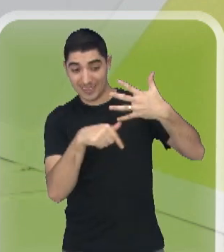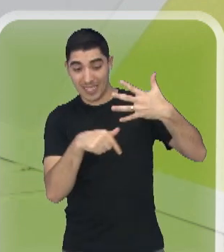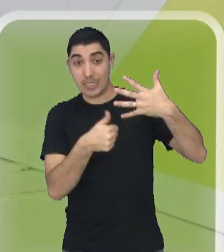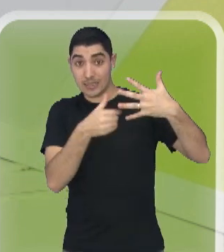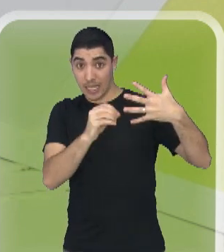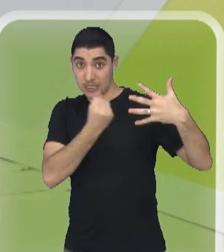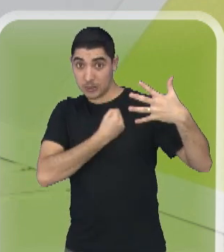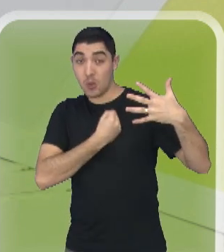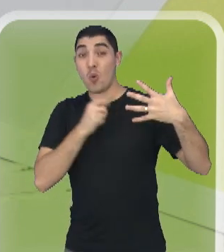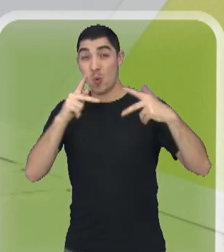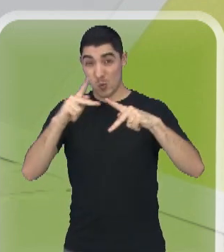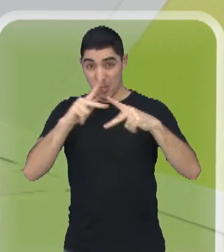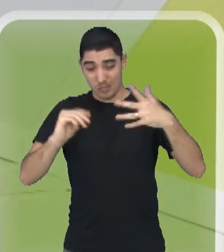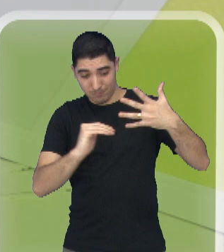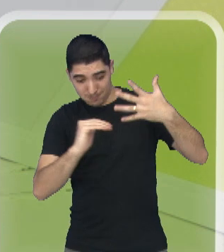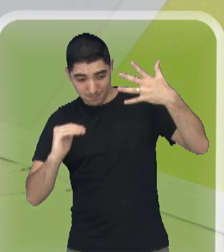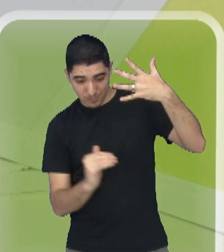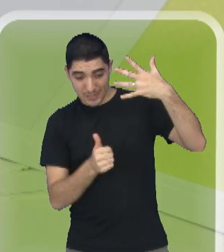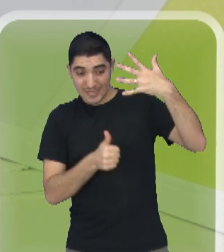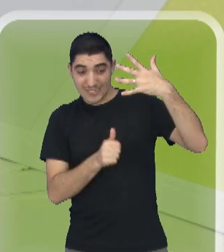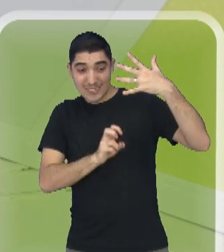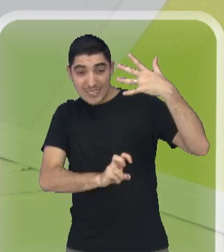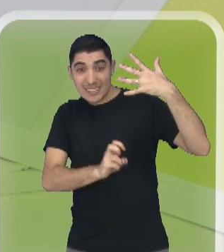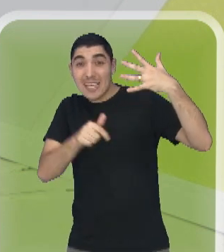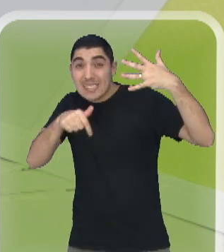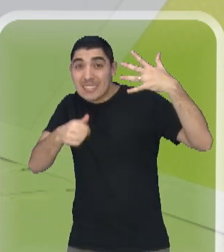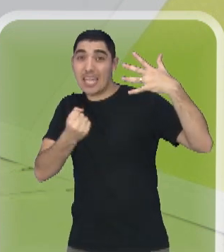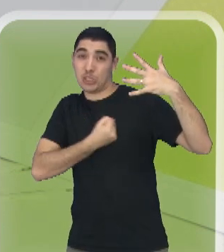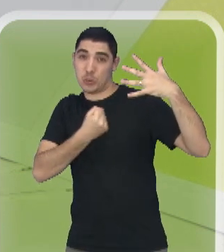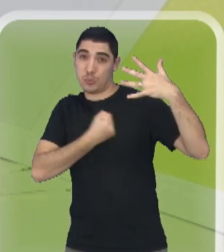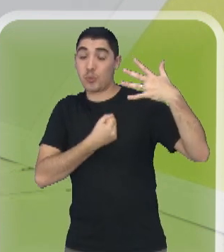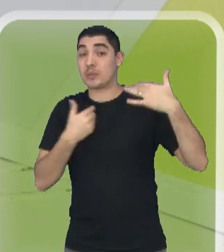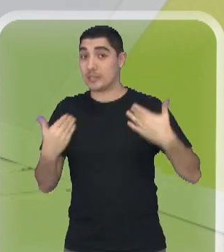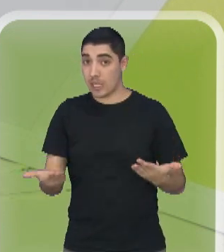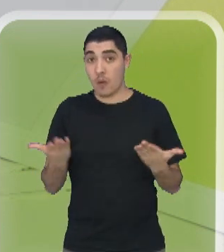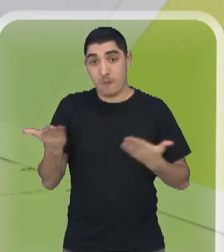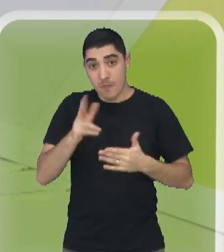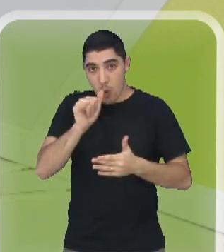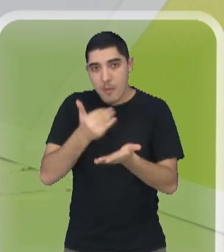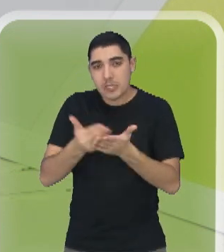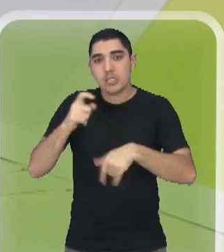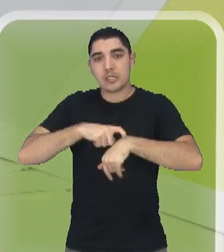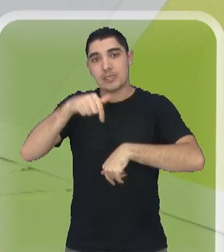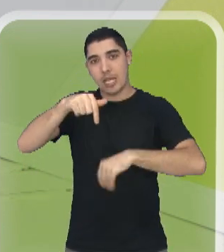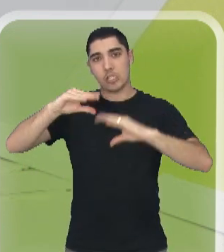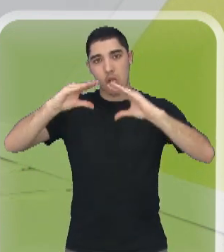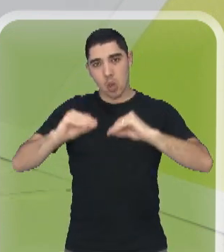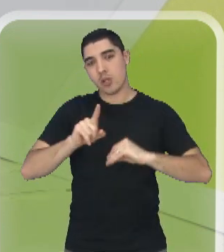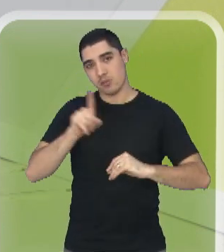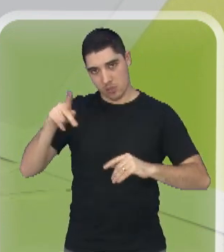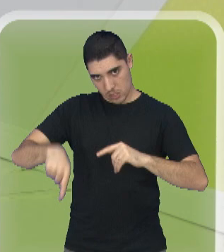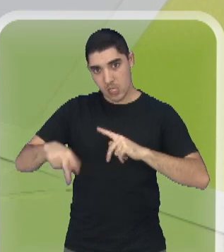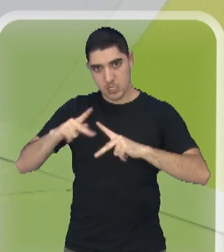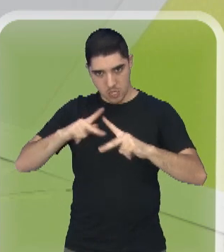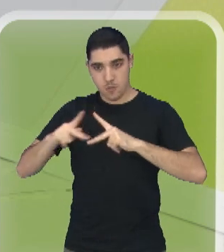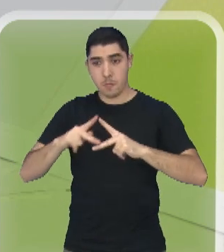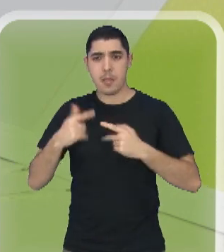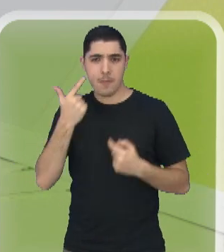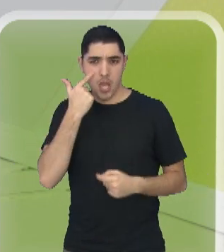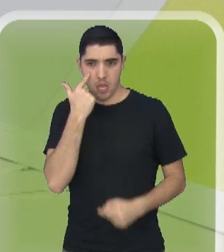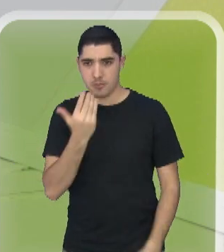pontos. São José é o 15º com 7. A partida começa às 7 da noite lá no Tênis Clube. Embora, Brunão, você